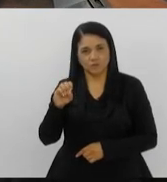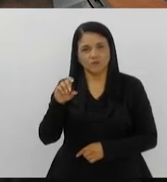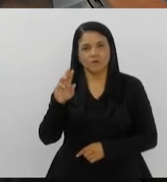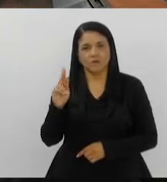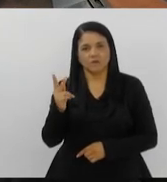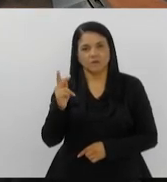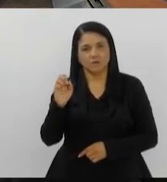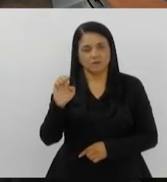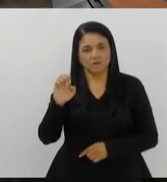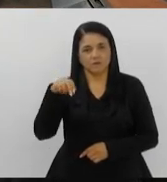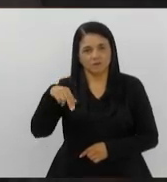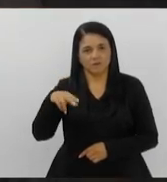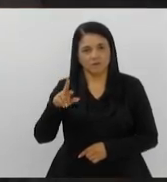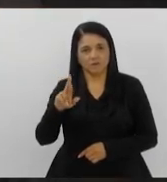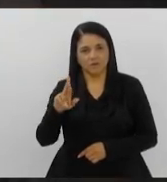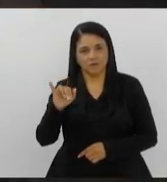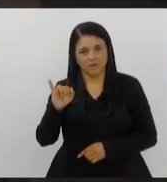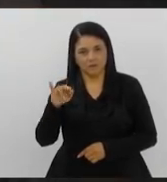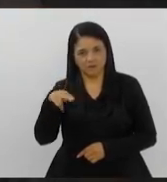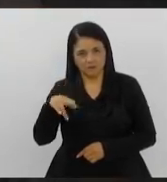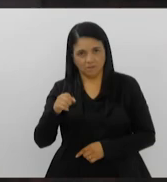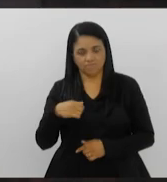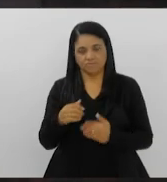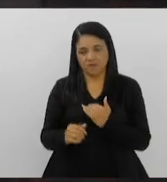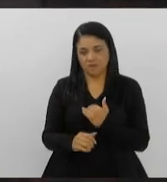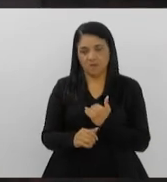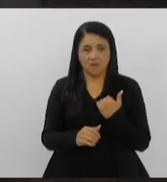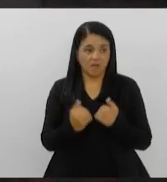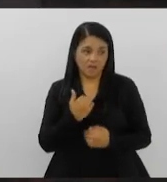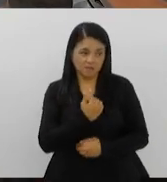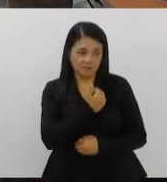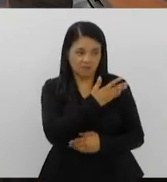ocupe a tribuna a minha